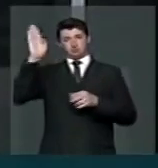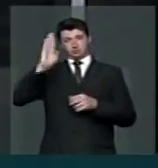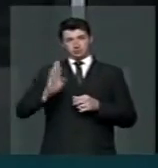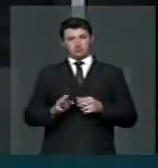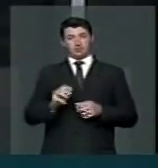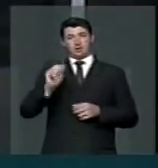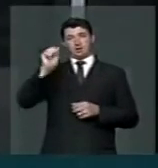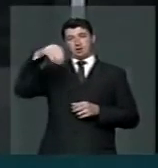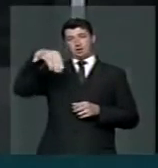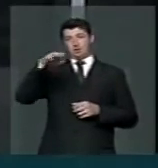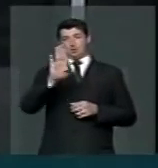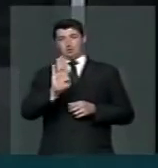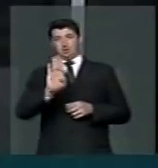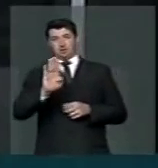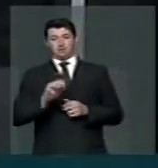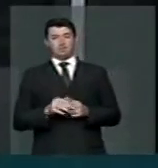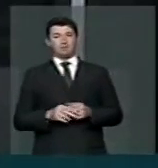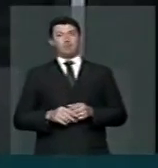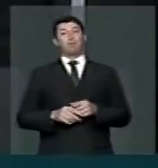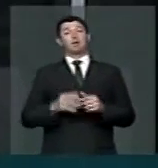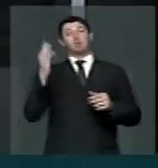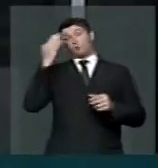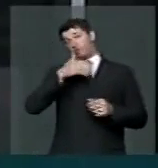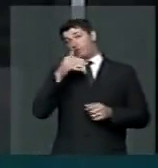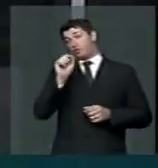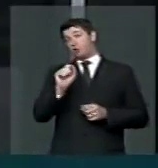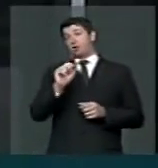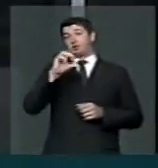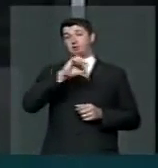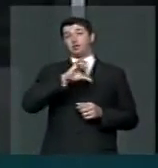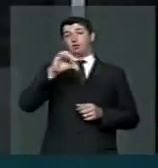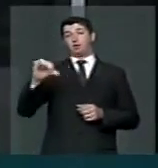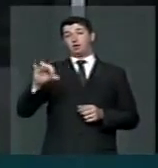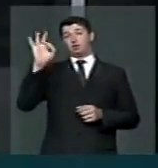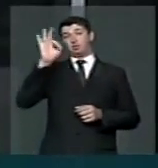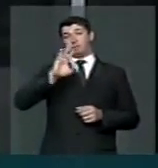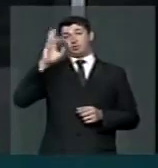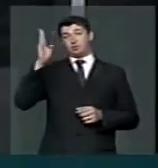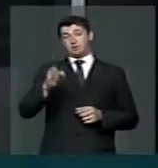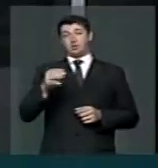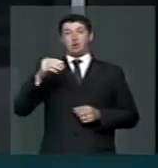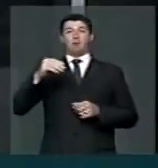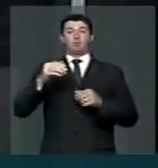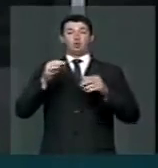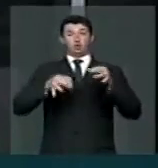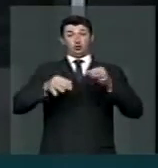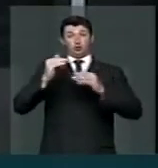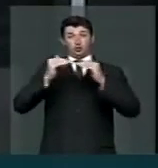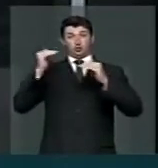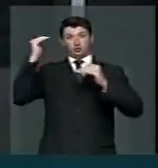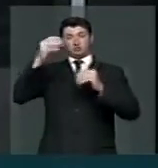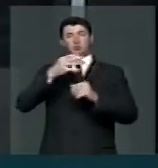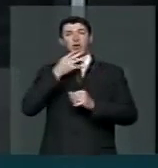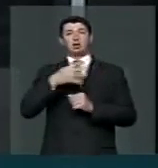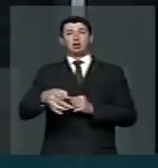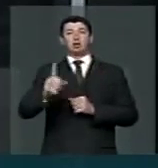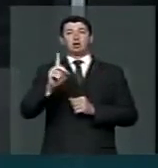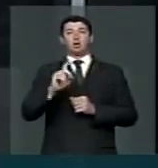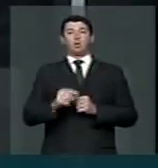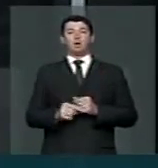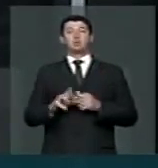Brasileiros, AMB, na qual foi constatado que 99% dos magistrados desconhecem